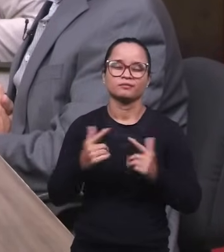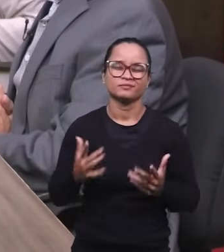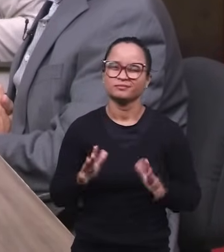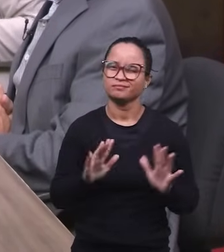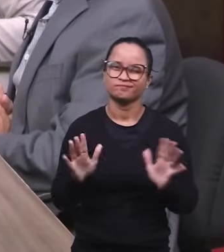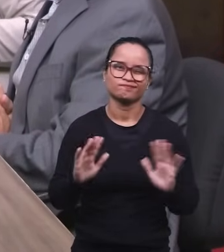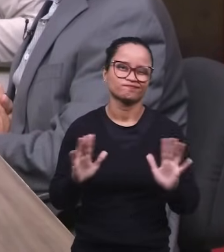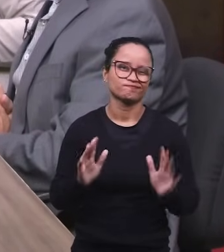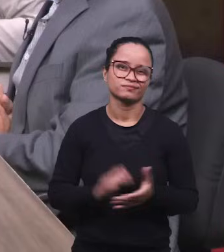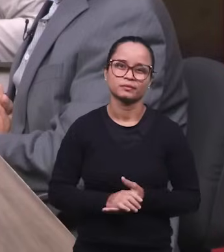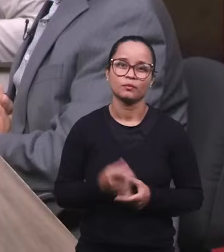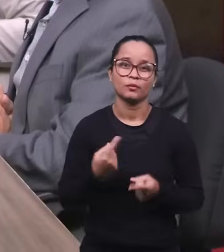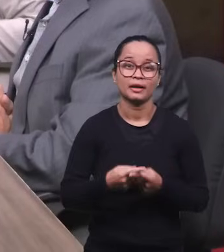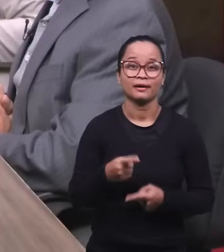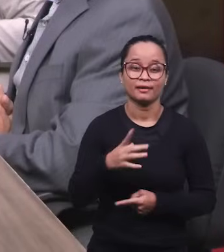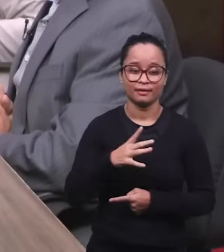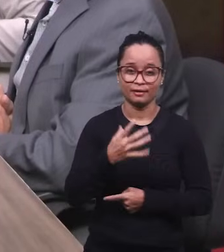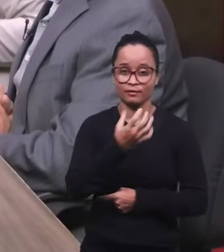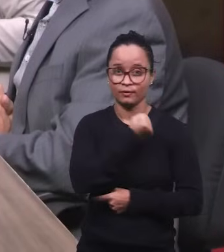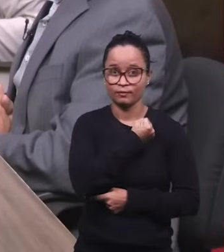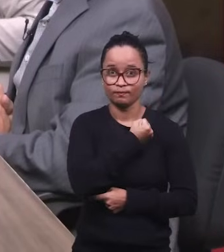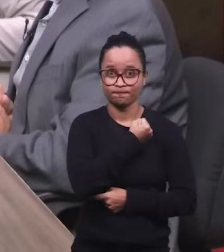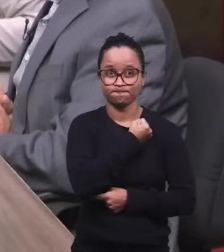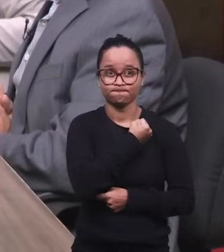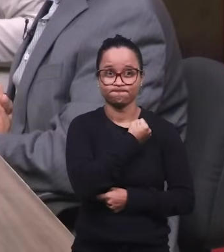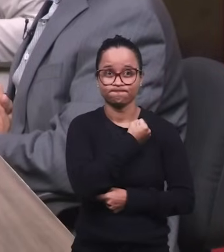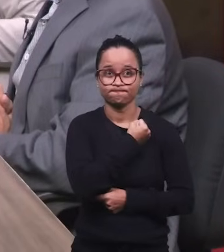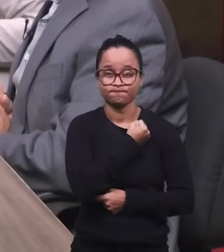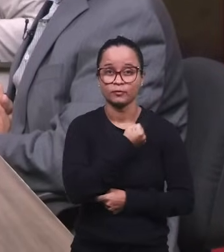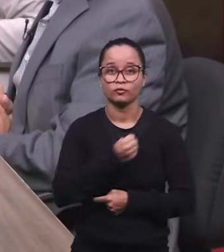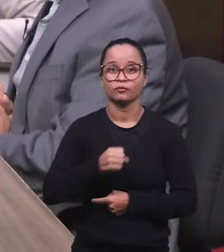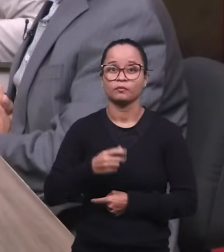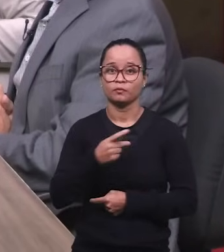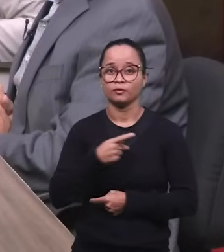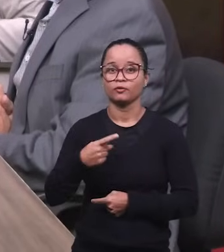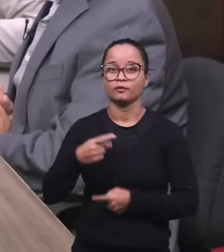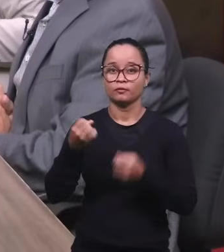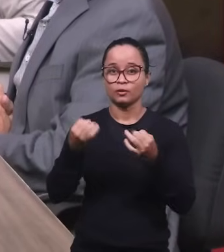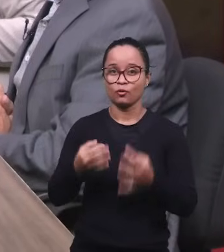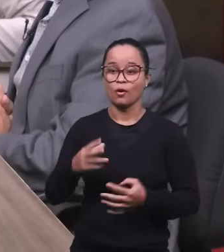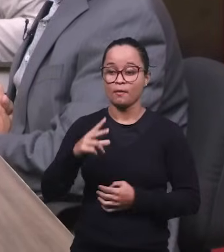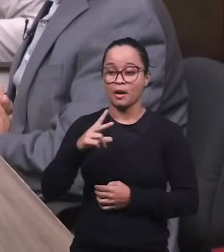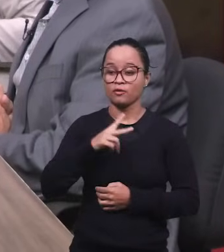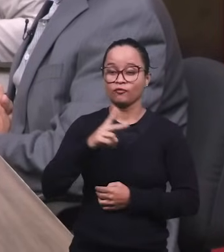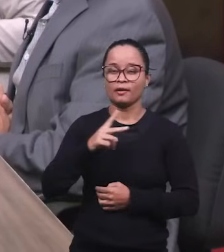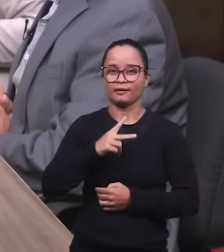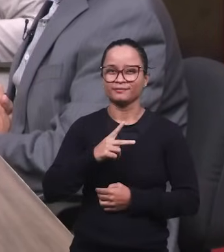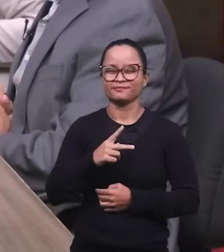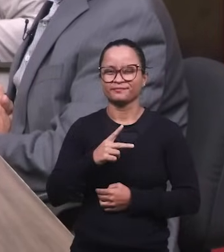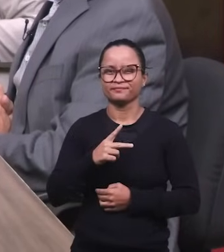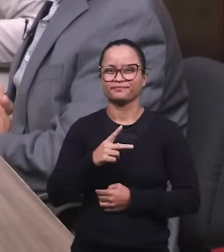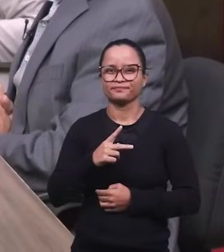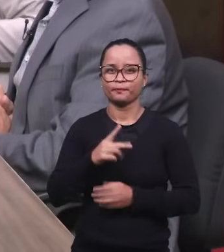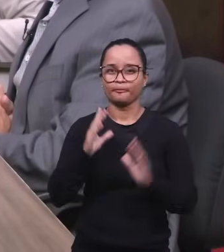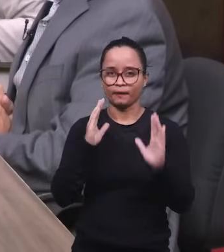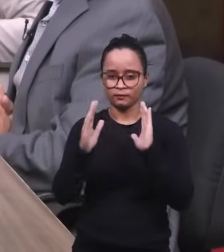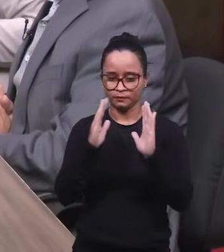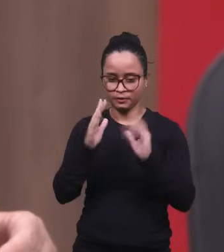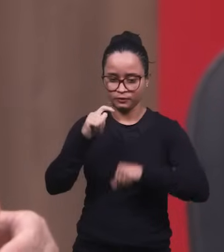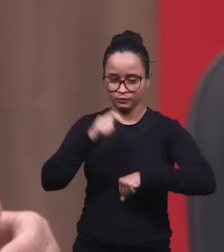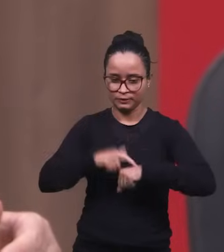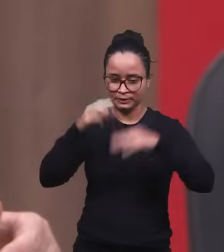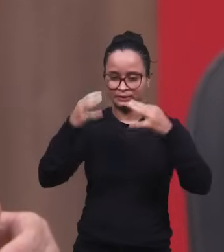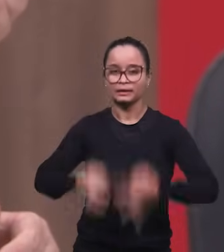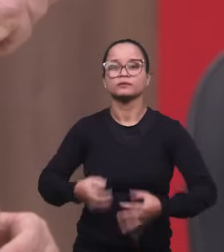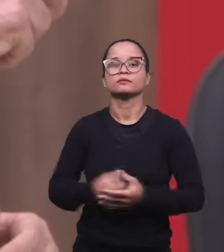igreja assim, não adianta, porque salvação, o Jonas falou aqui, né? Individual. No tempo certo,